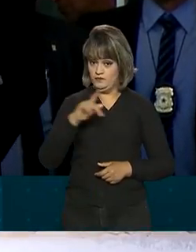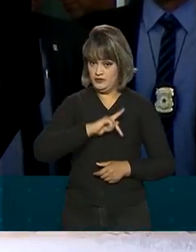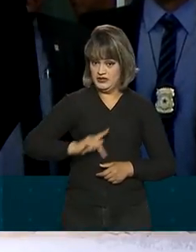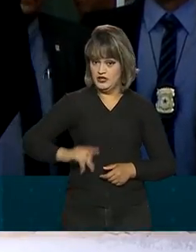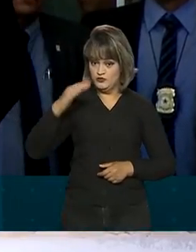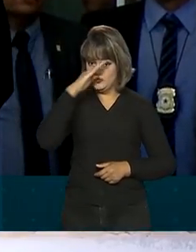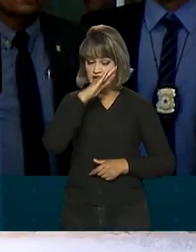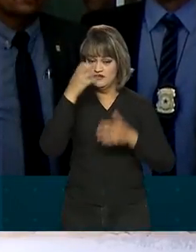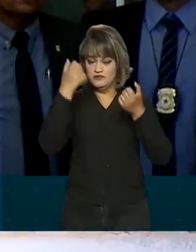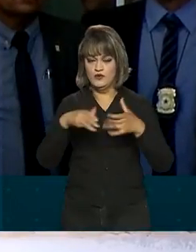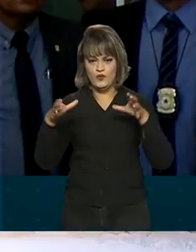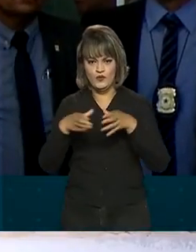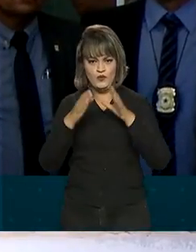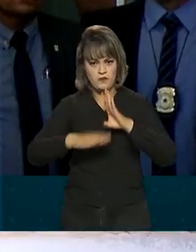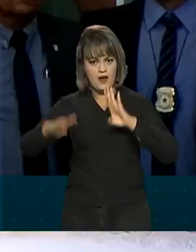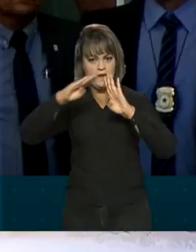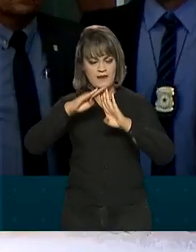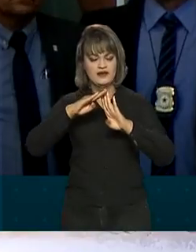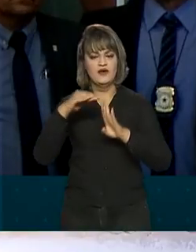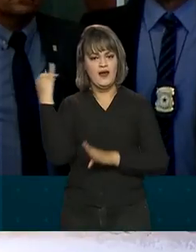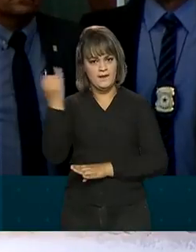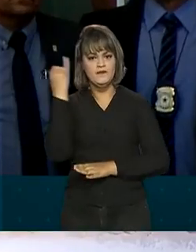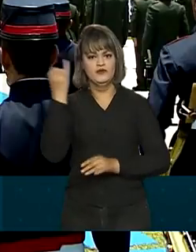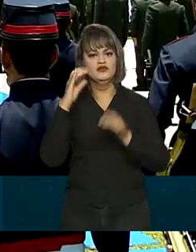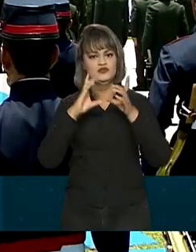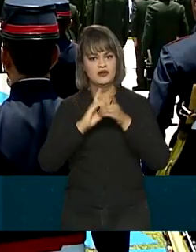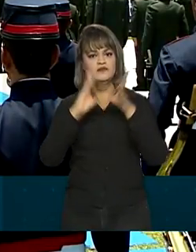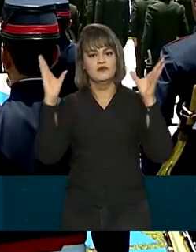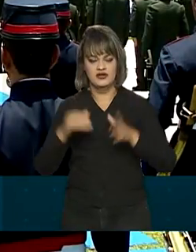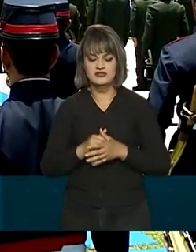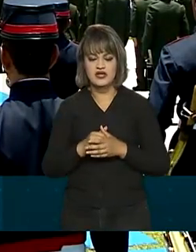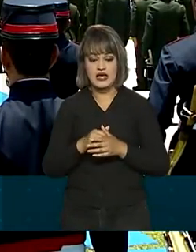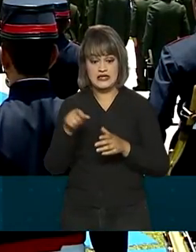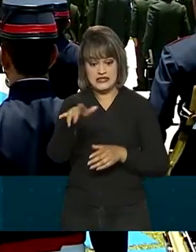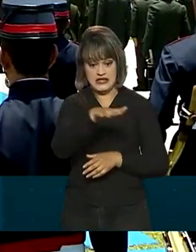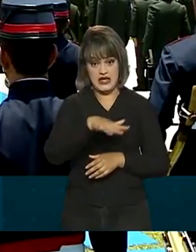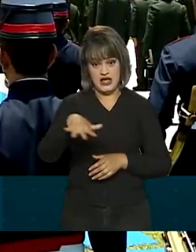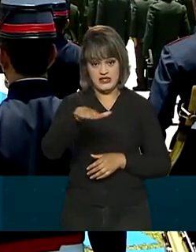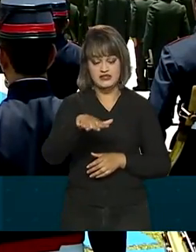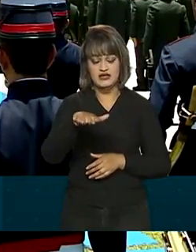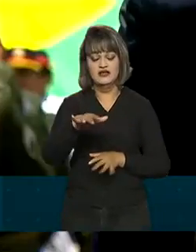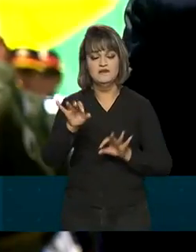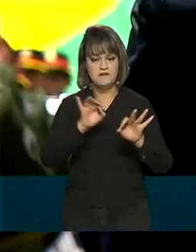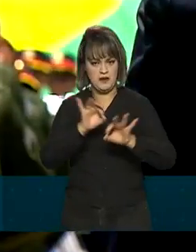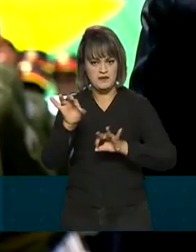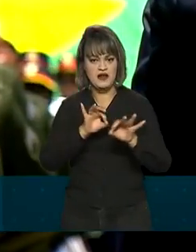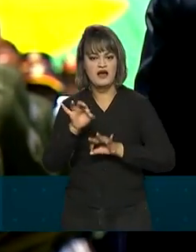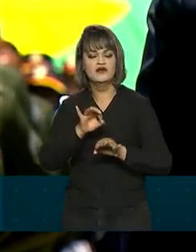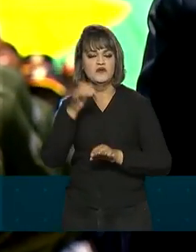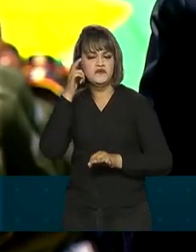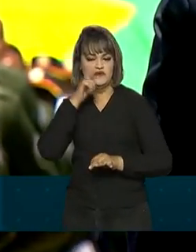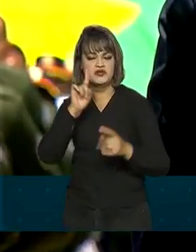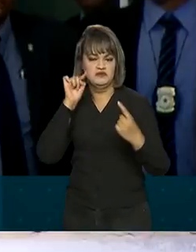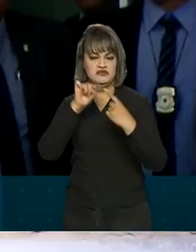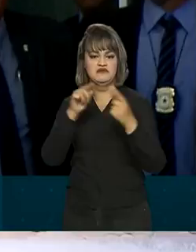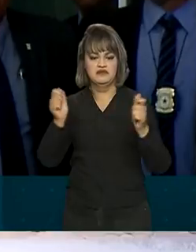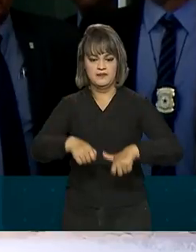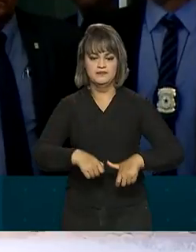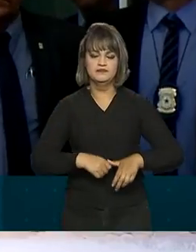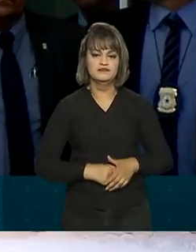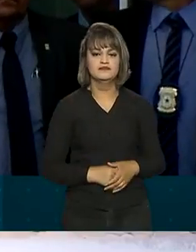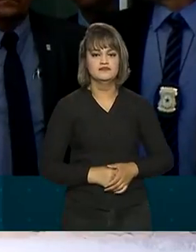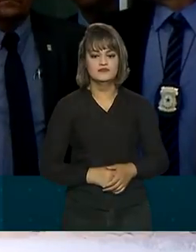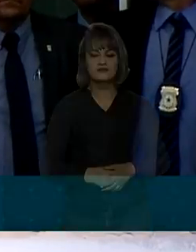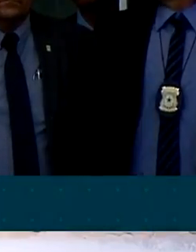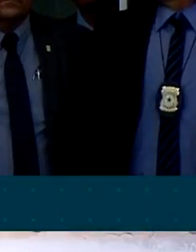que as Forças Armadas são fundamentais para a democracia e que os militares estão preparados para cumprir sua missão. Mais do que